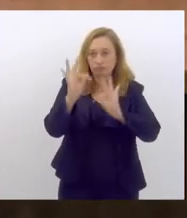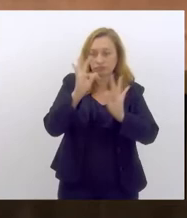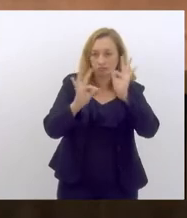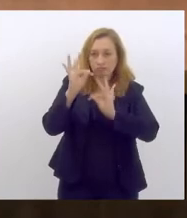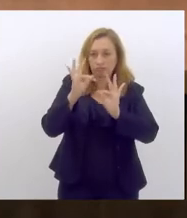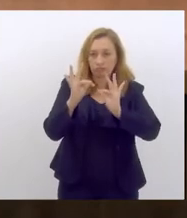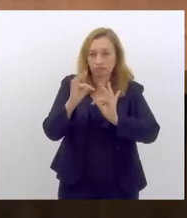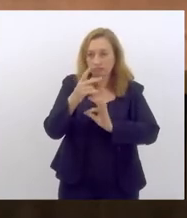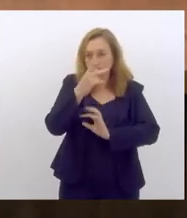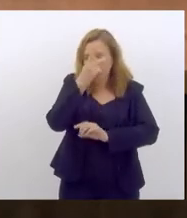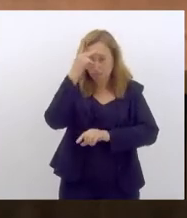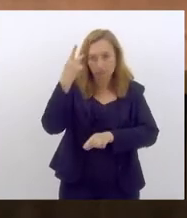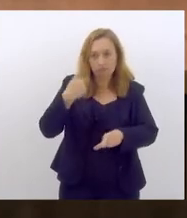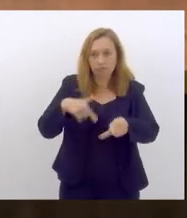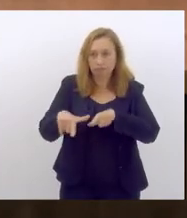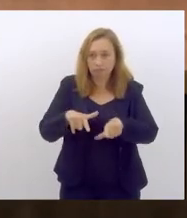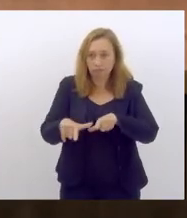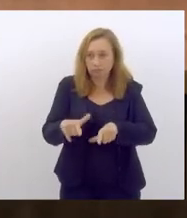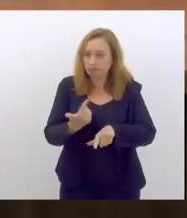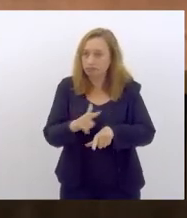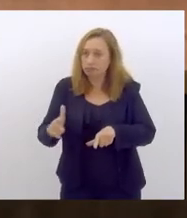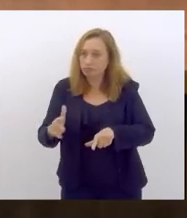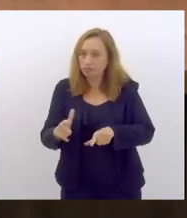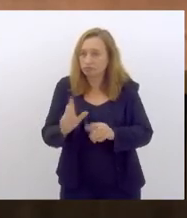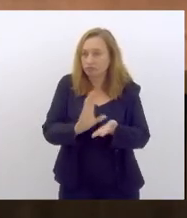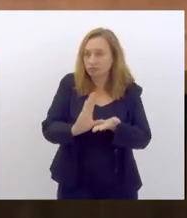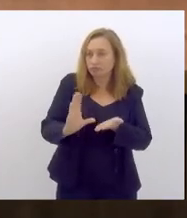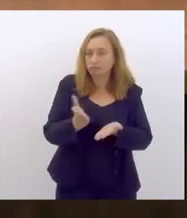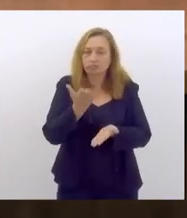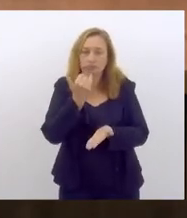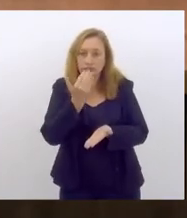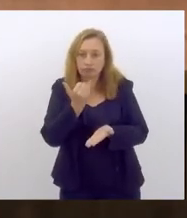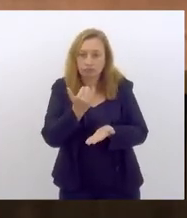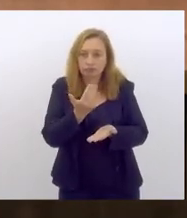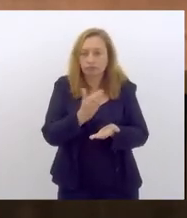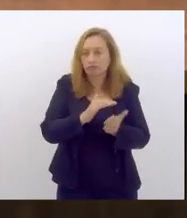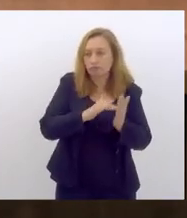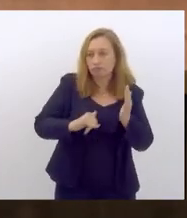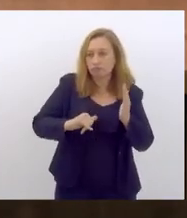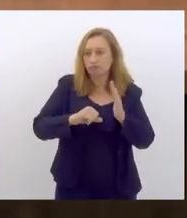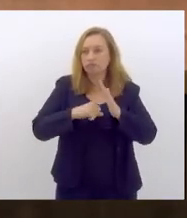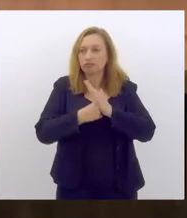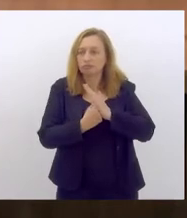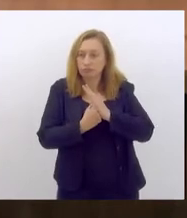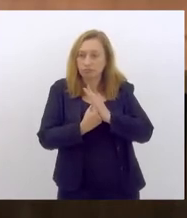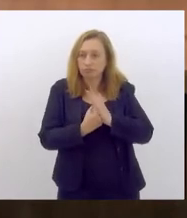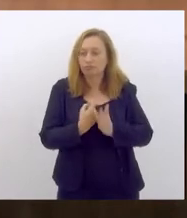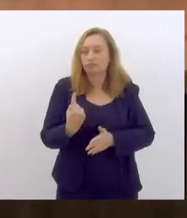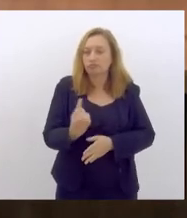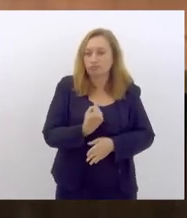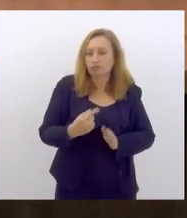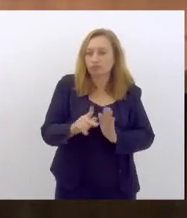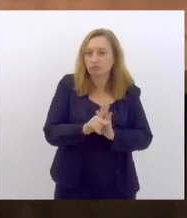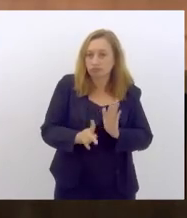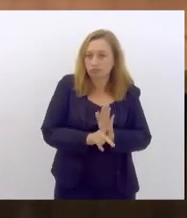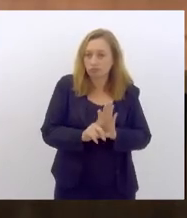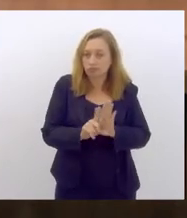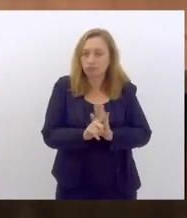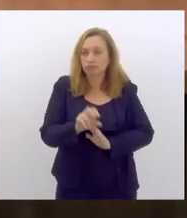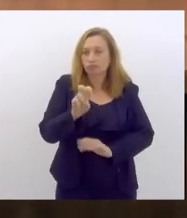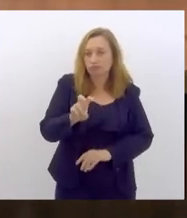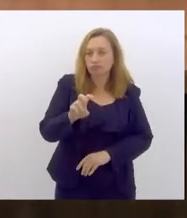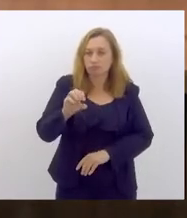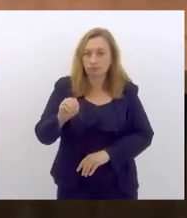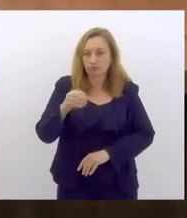seus trabalhadores não têm sequer o auxílio alimentação. Com a derrubada desse veto ao nosso projeto de lei